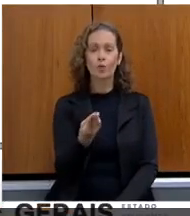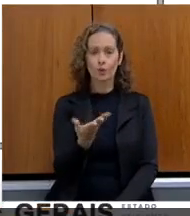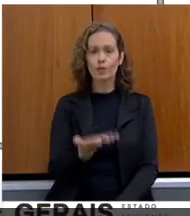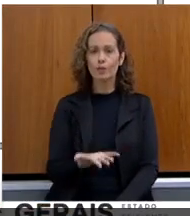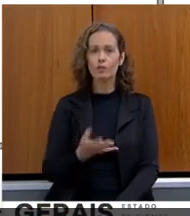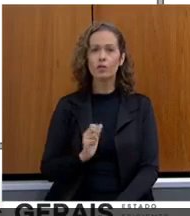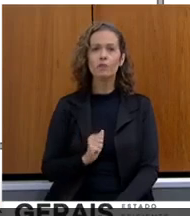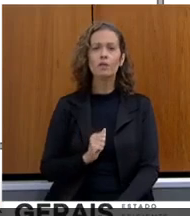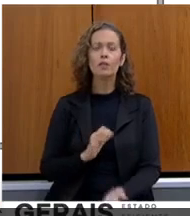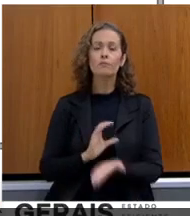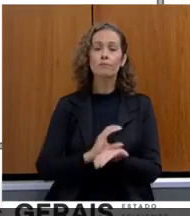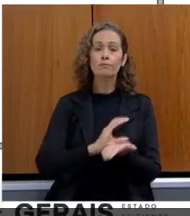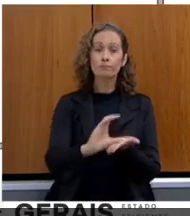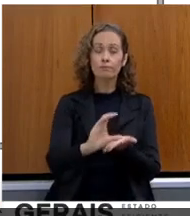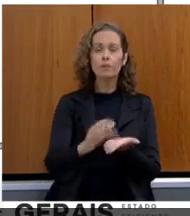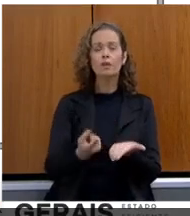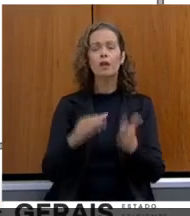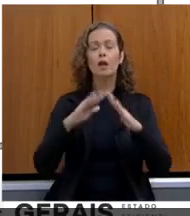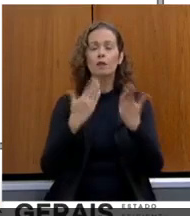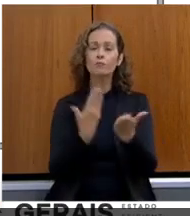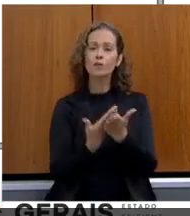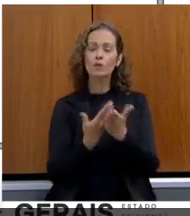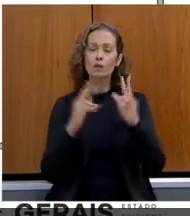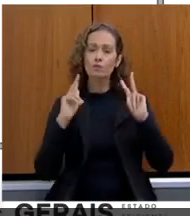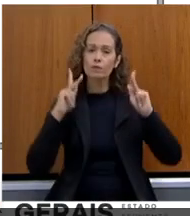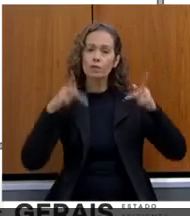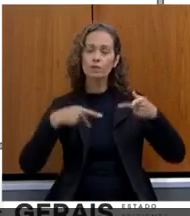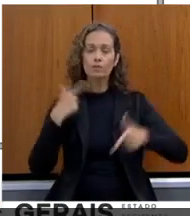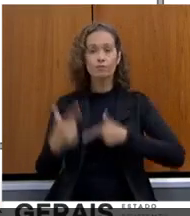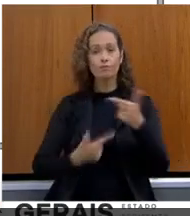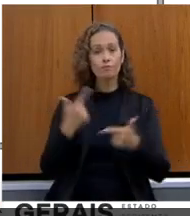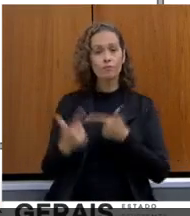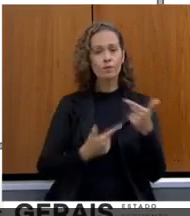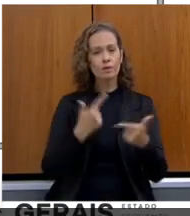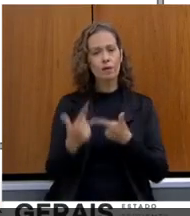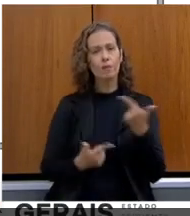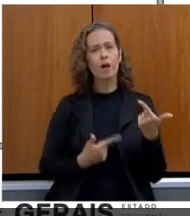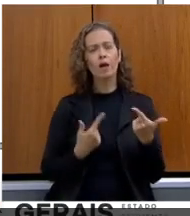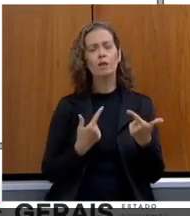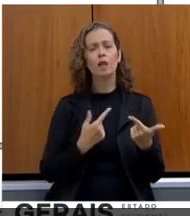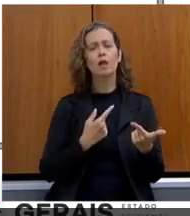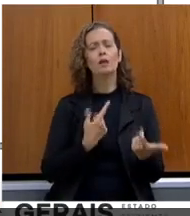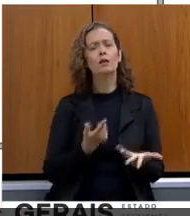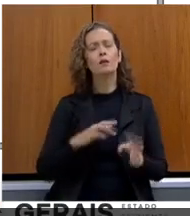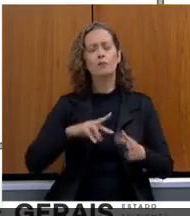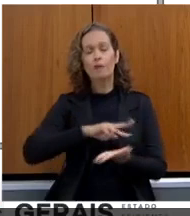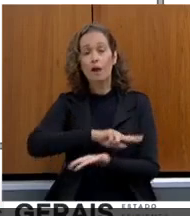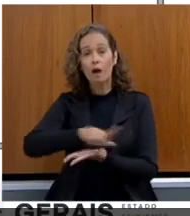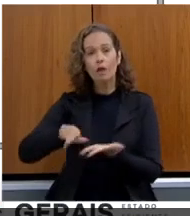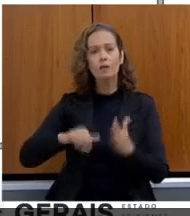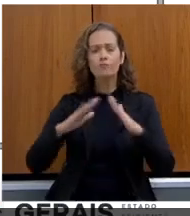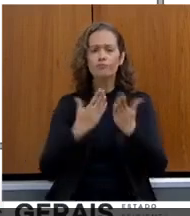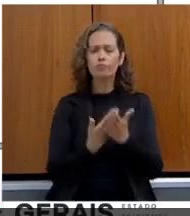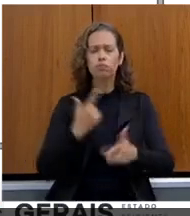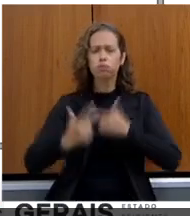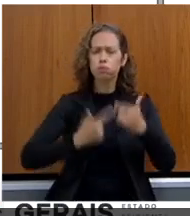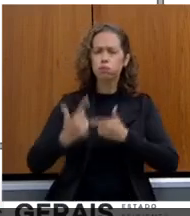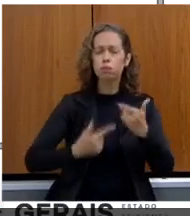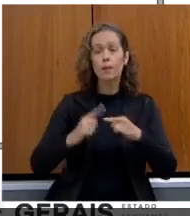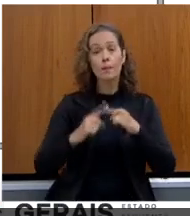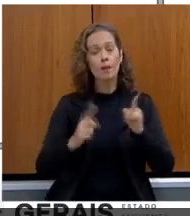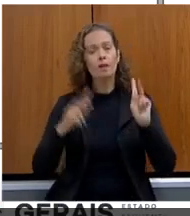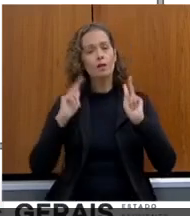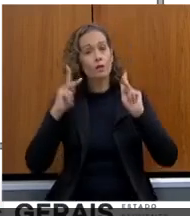reconhecer aquelas escolas que estão com um trabalho também muito e todas estão trabalhando muito mas vamos reconhecer